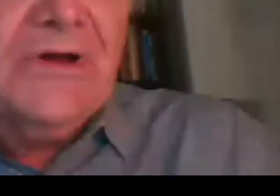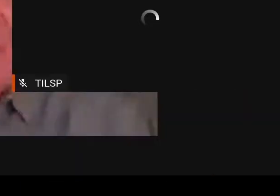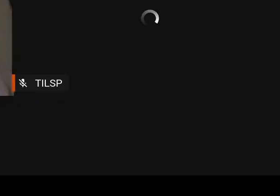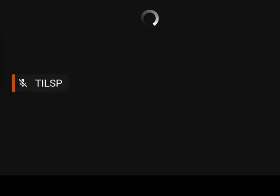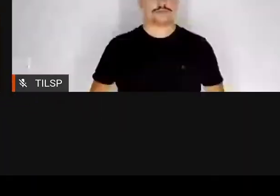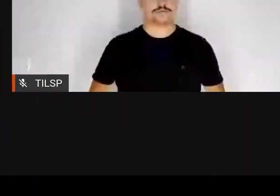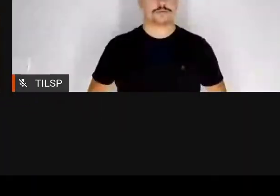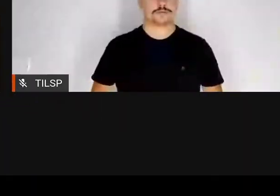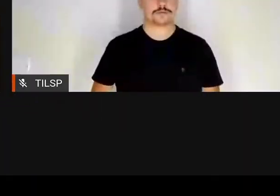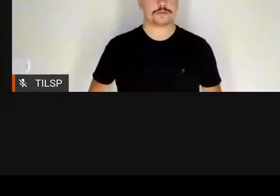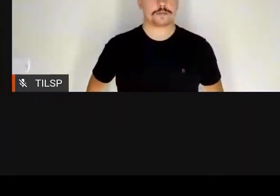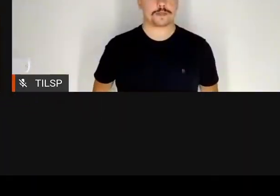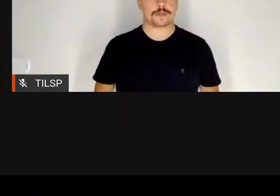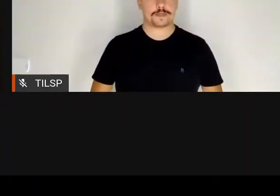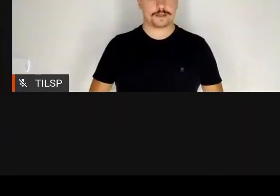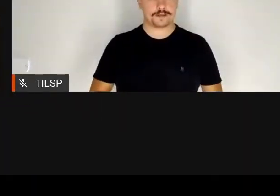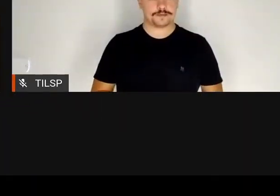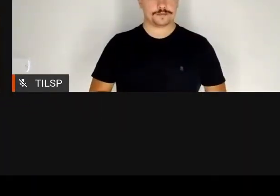Boa noite.